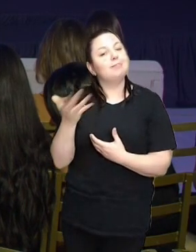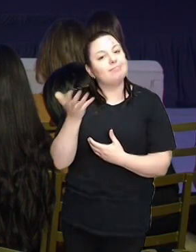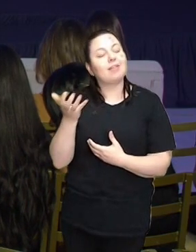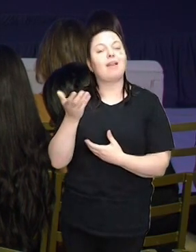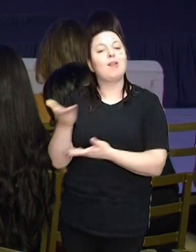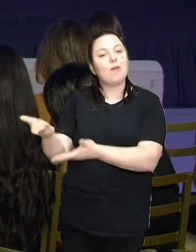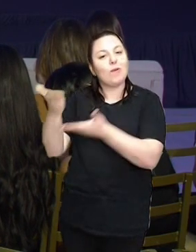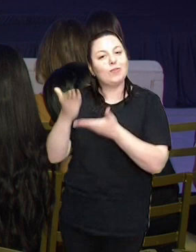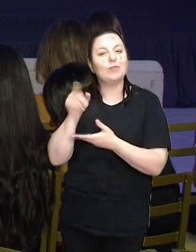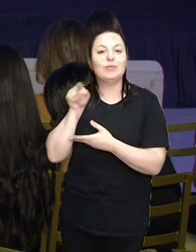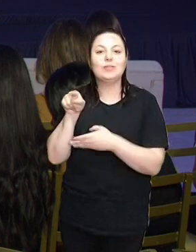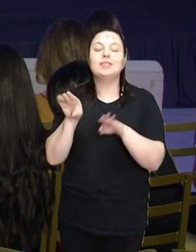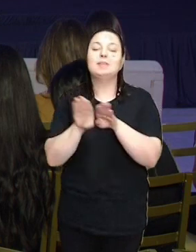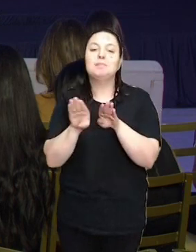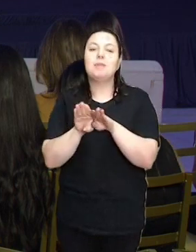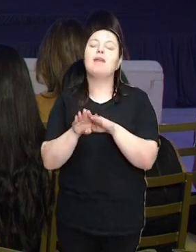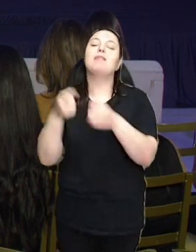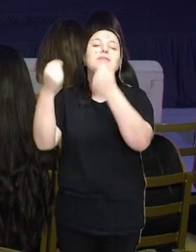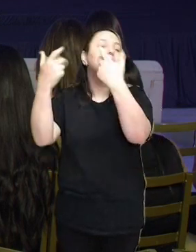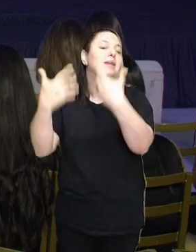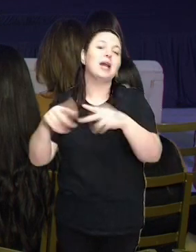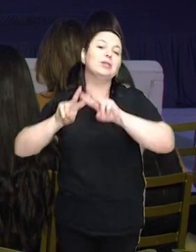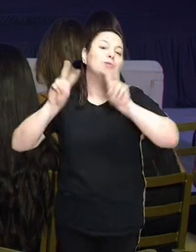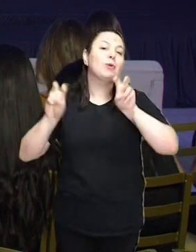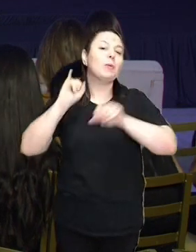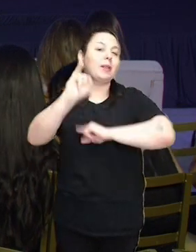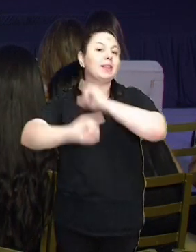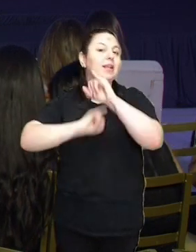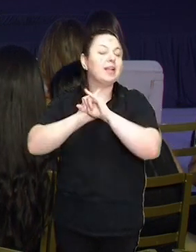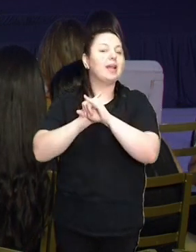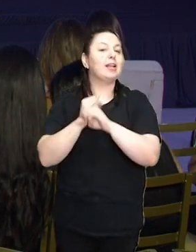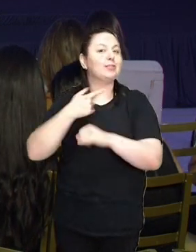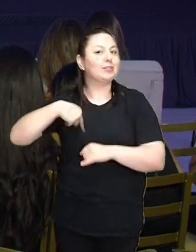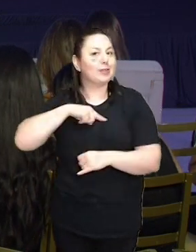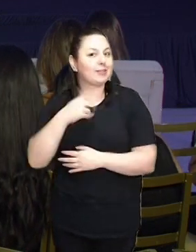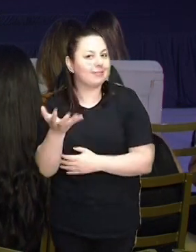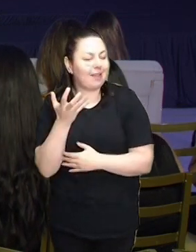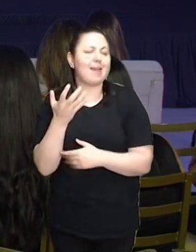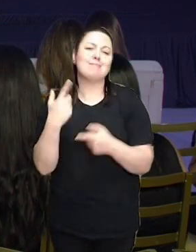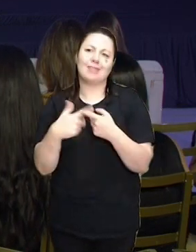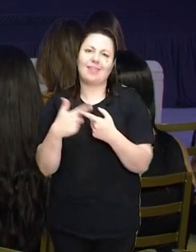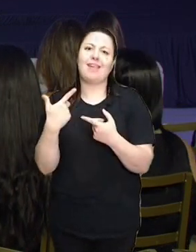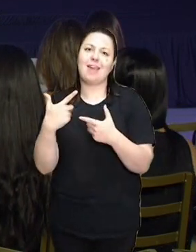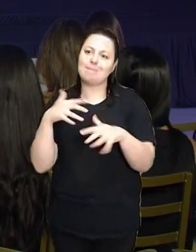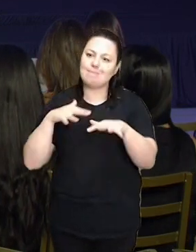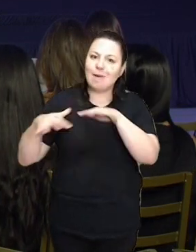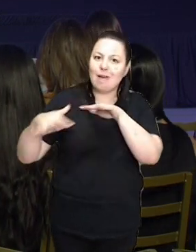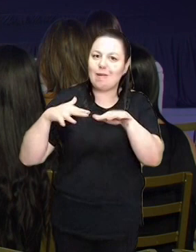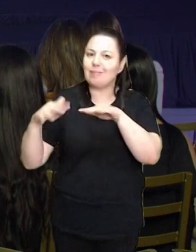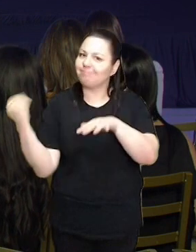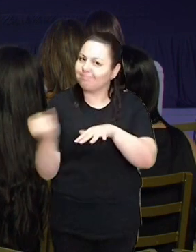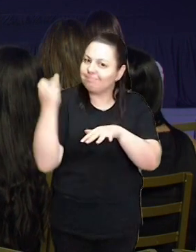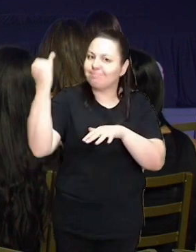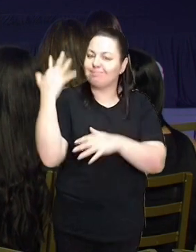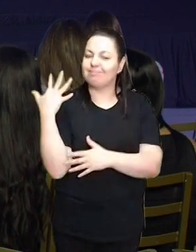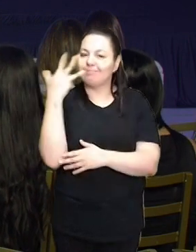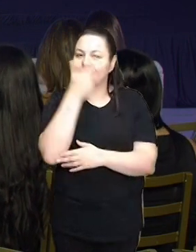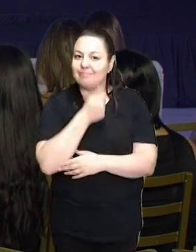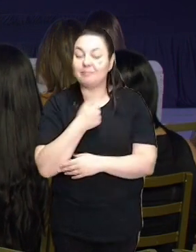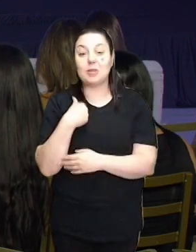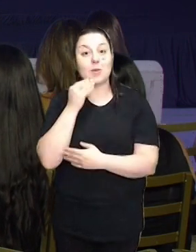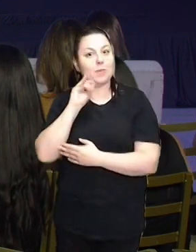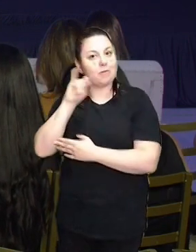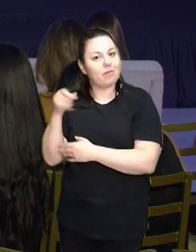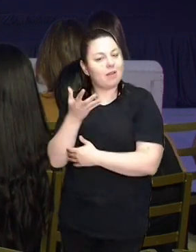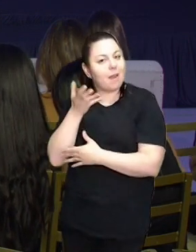pouquinho da internet que a gente quer, que é lindo, que é um super movimento, né? E falar um pouquinho já, te lançar uma pergunta, que uma das